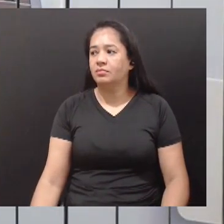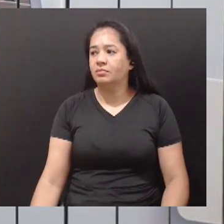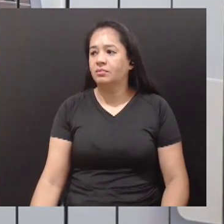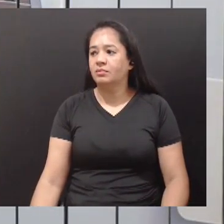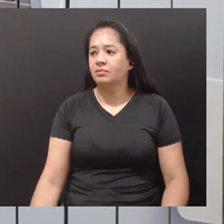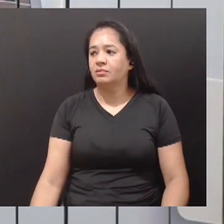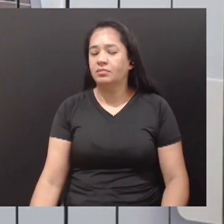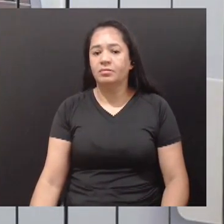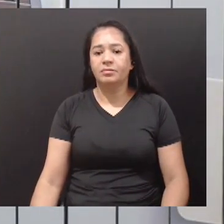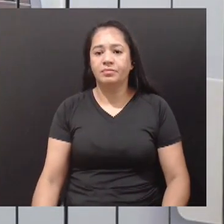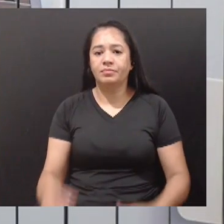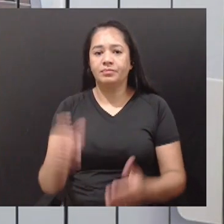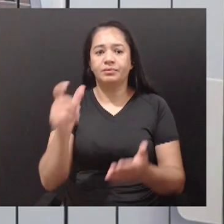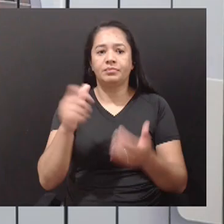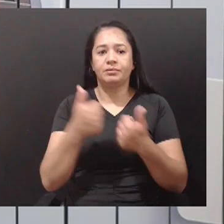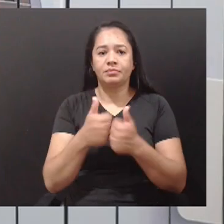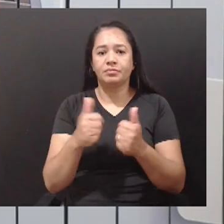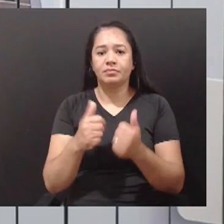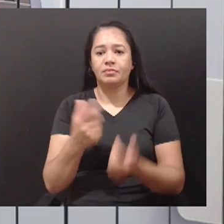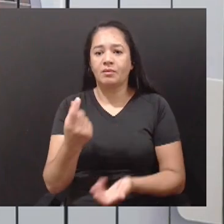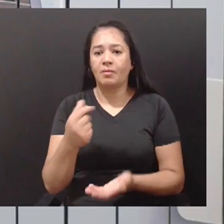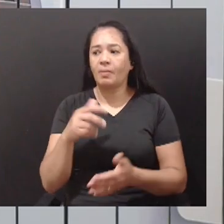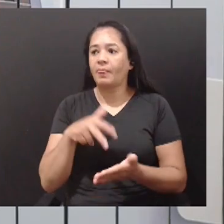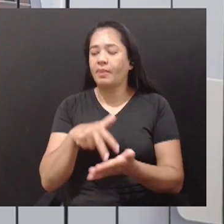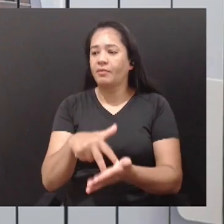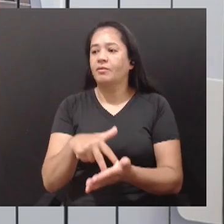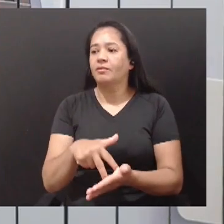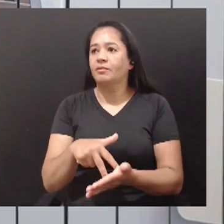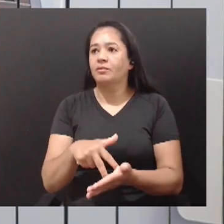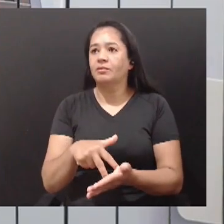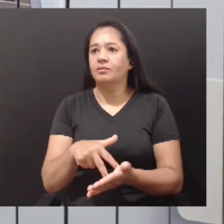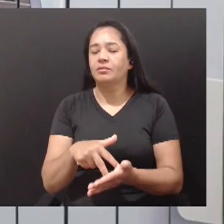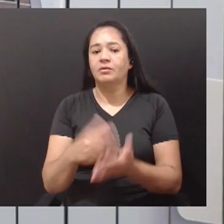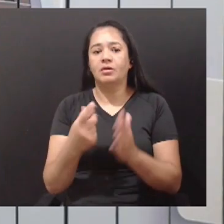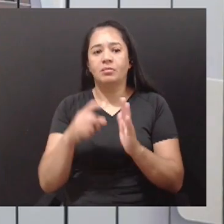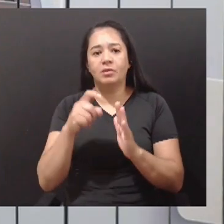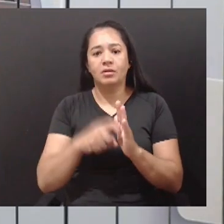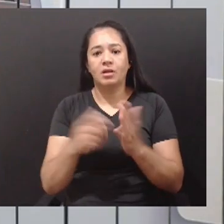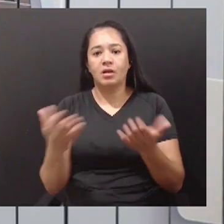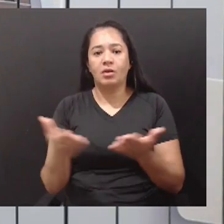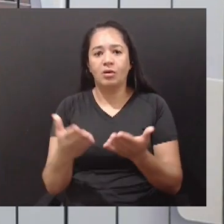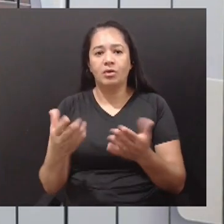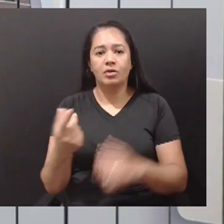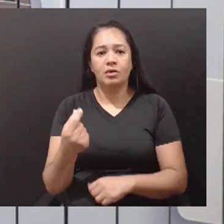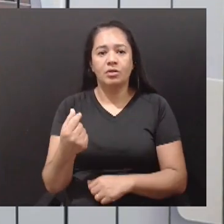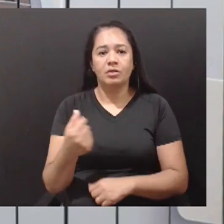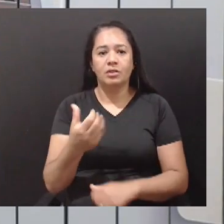bilhete único tem valor fixo. É uma tarifa vigente atualmente no valor de R$